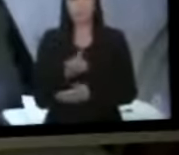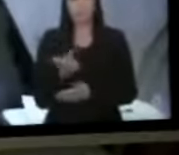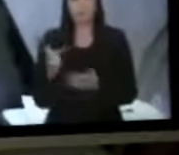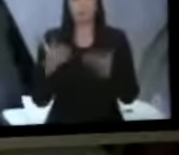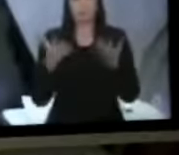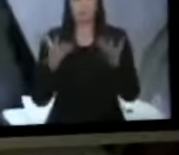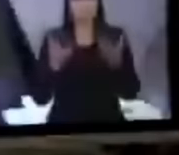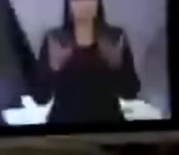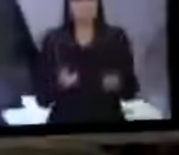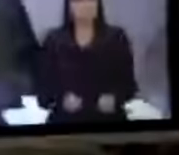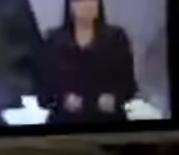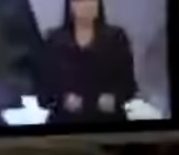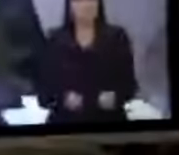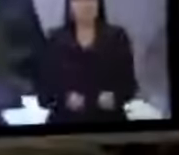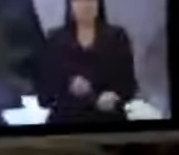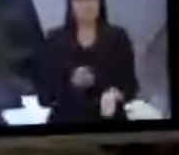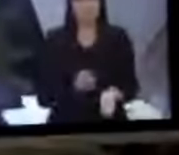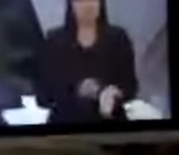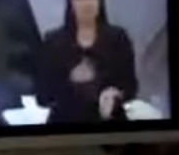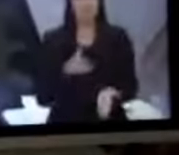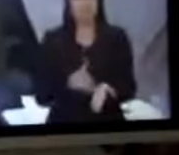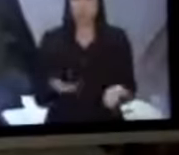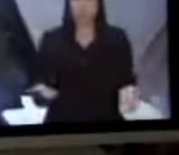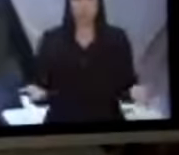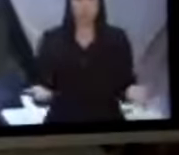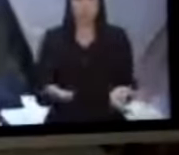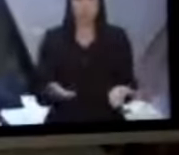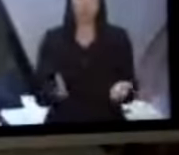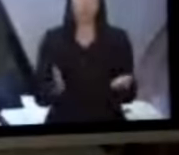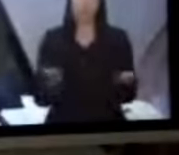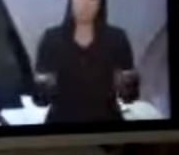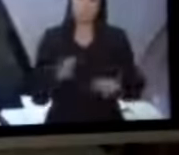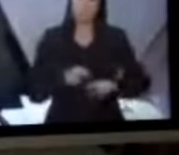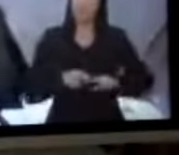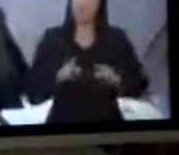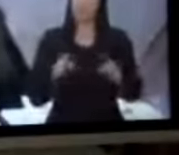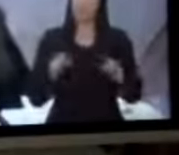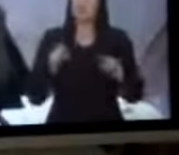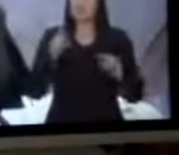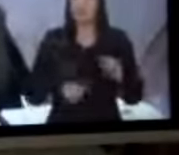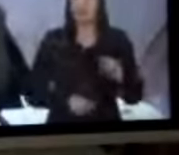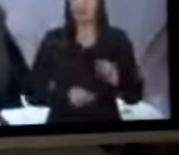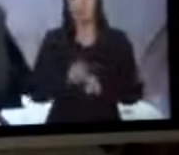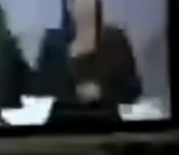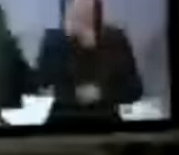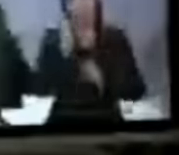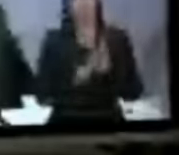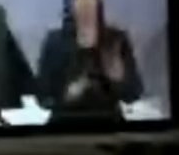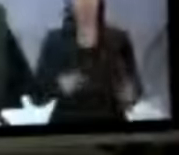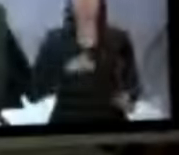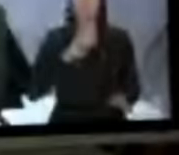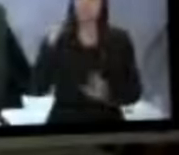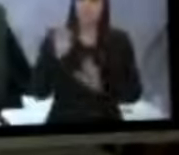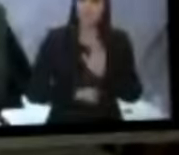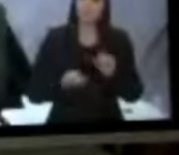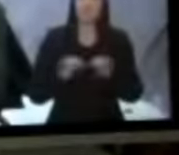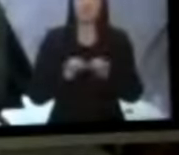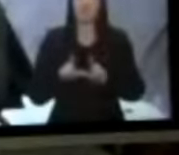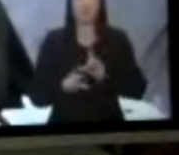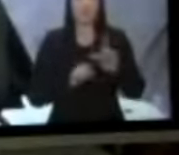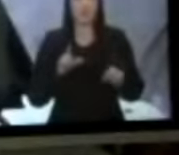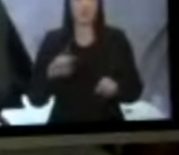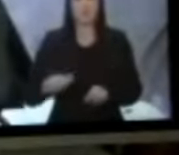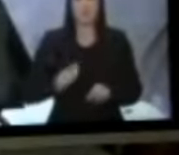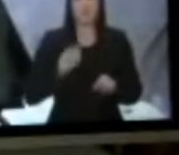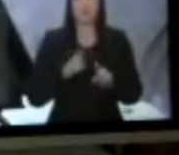aceitaram o acordo até agora portanto é uma opção as pessoas têm o direito de fazer as suas escolhas na vida mas